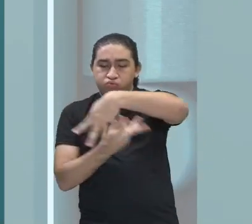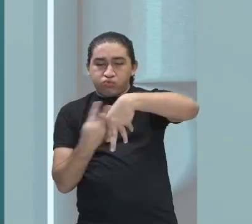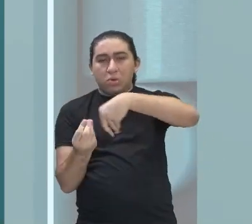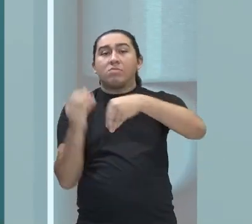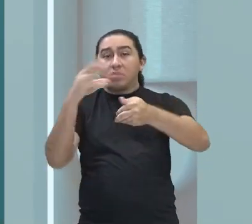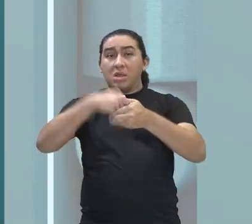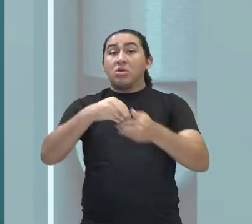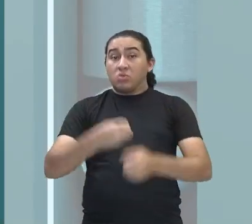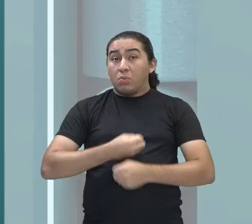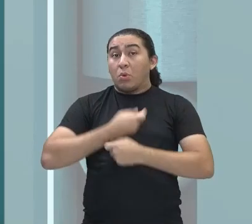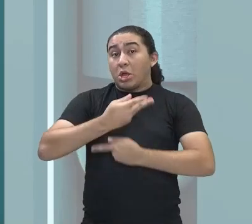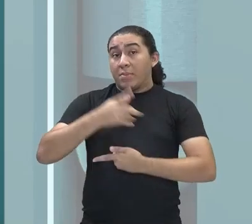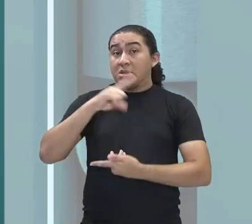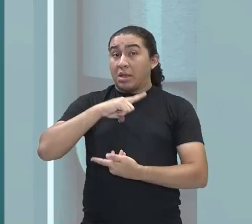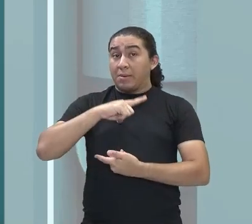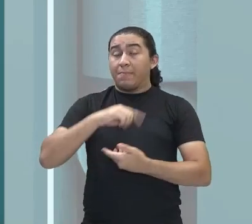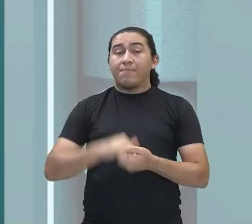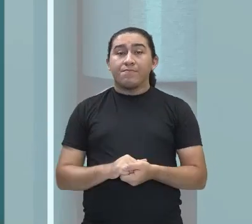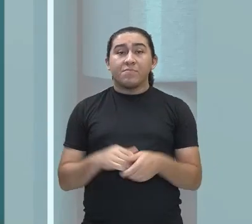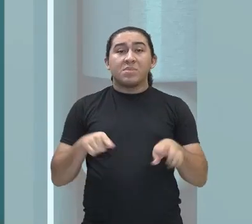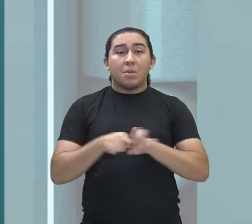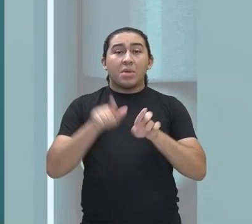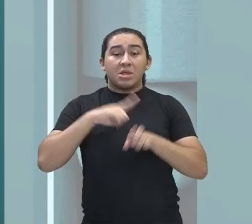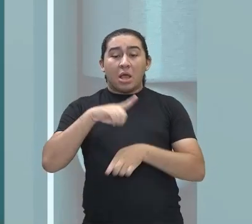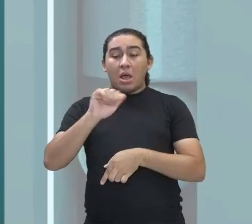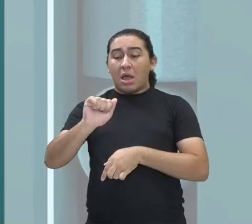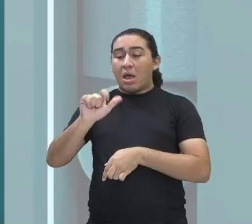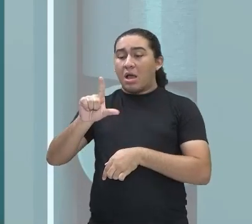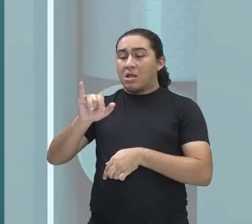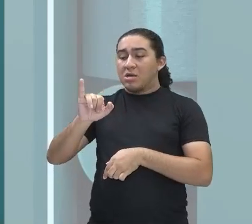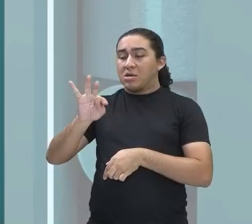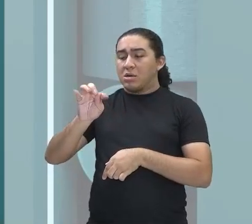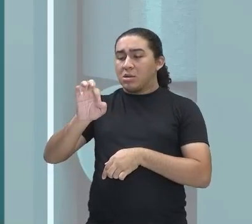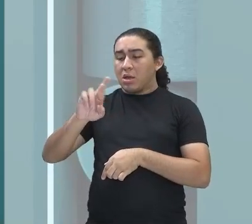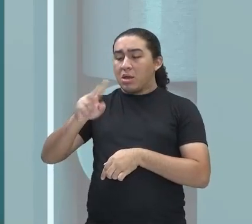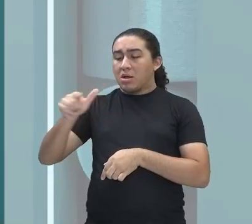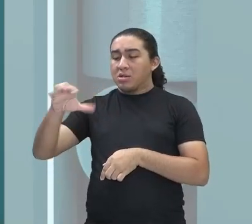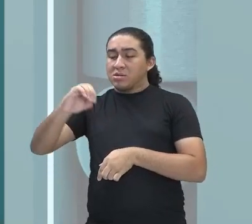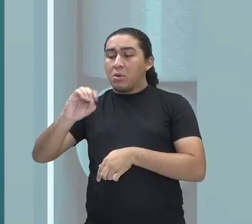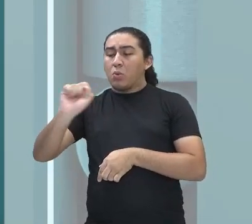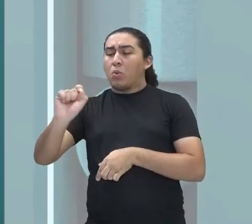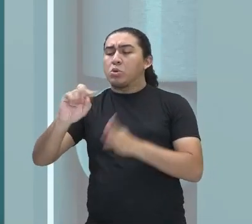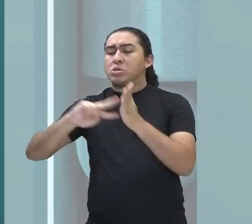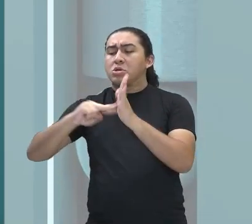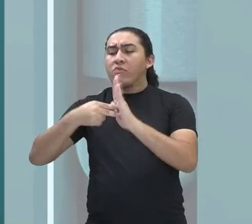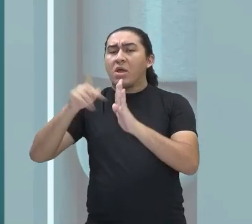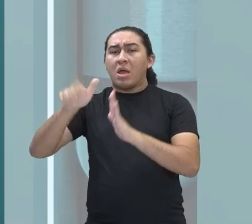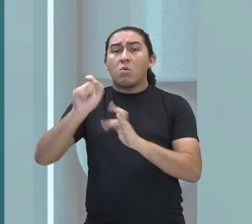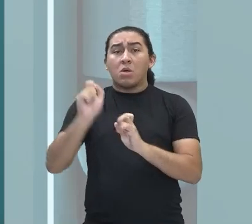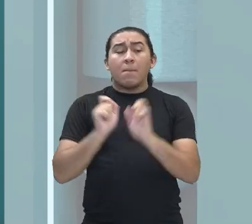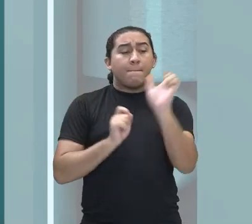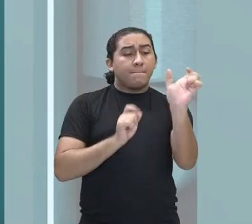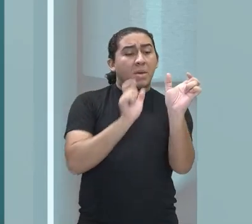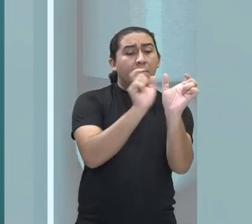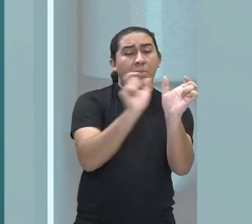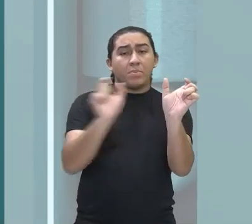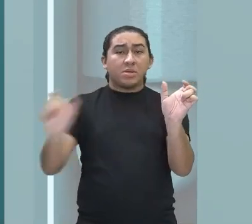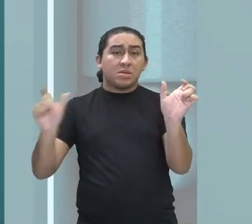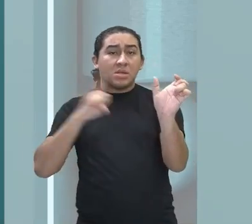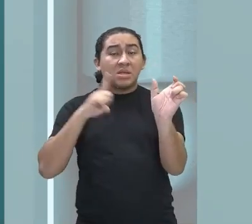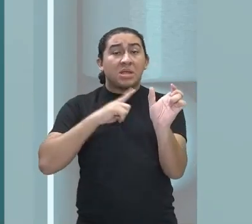poemas. Também há a aliteração. A aliteração é a repetição de